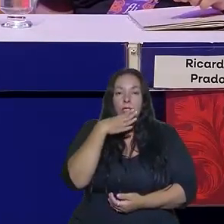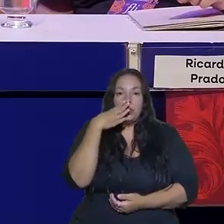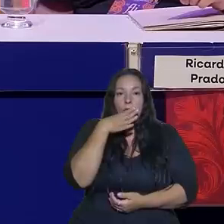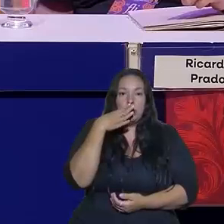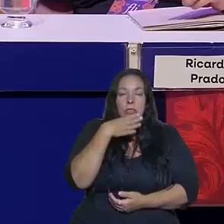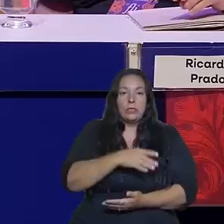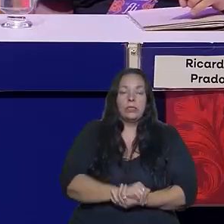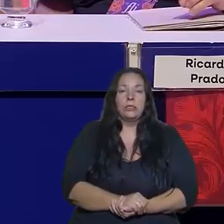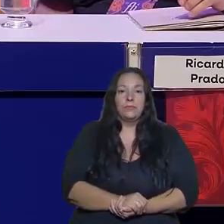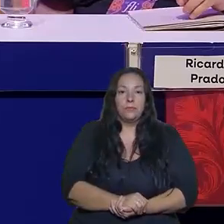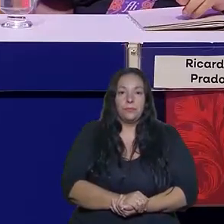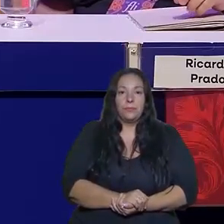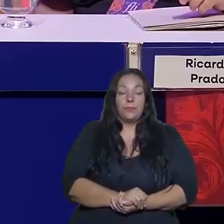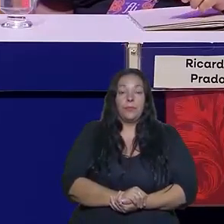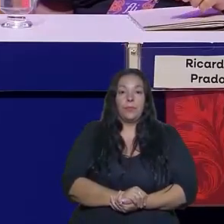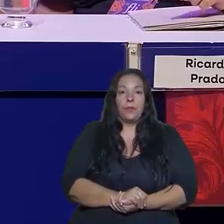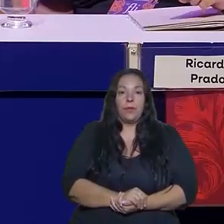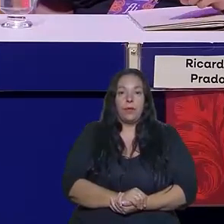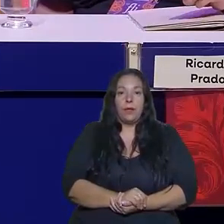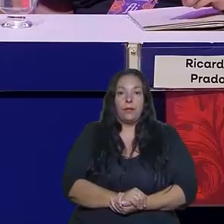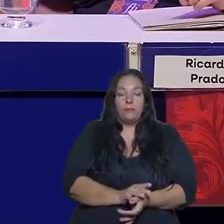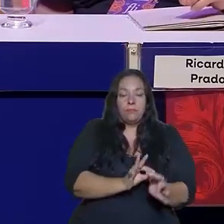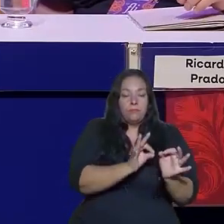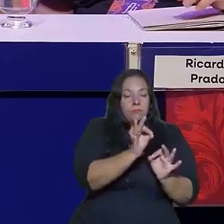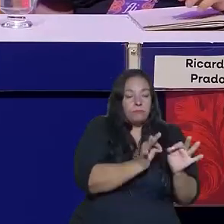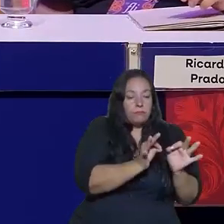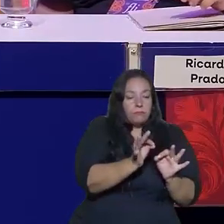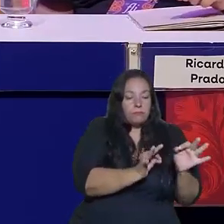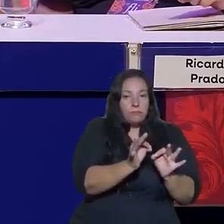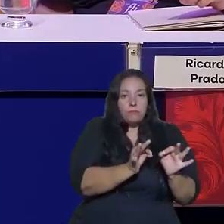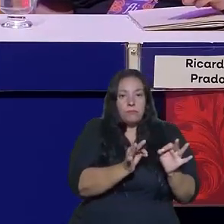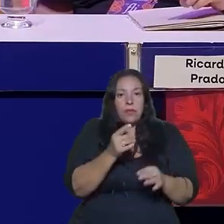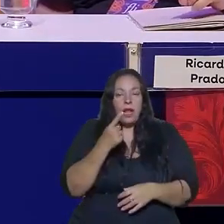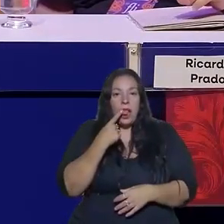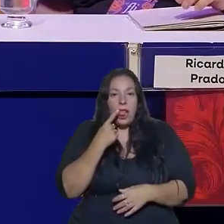também quem pole a lâmina da minha língua,